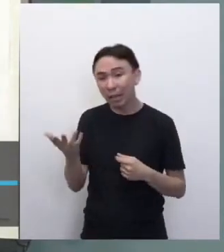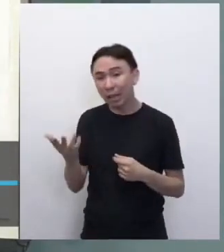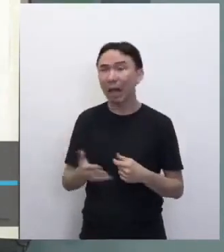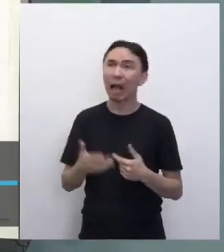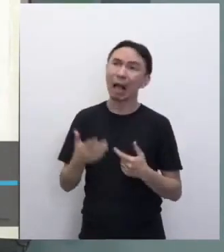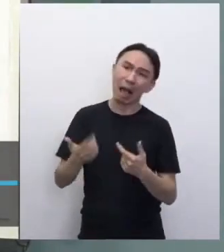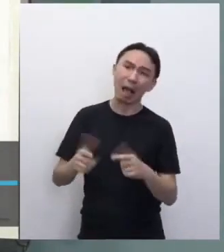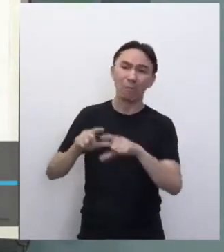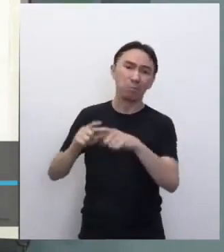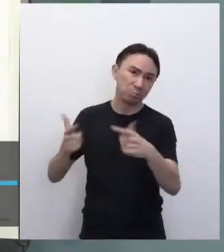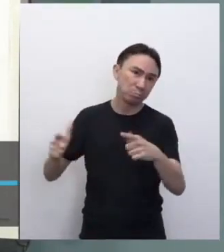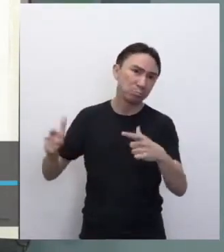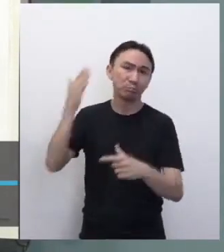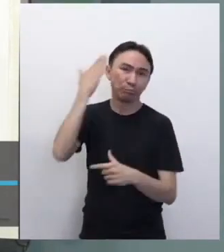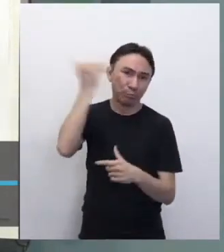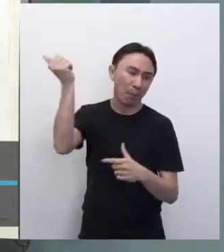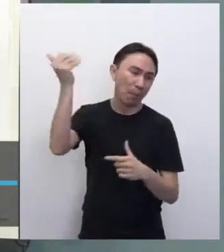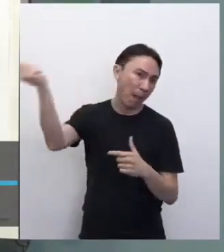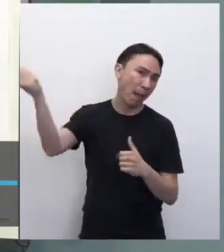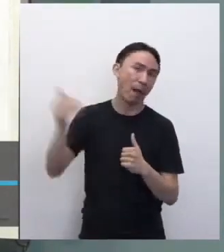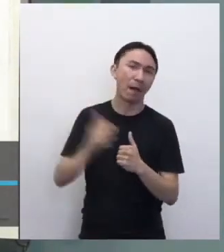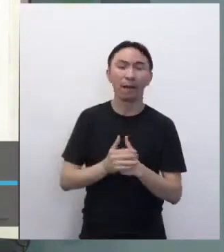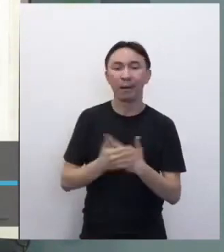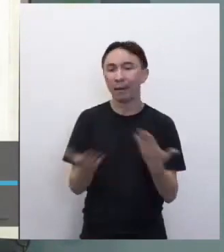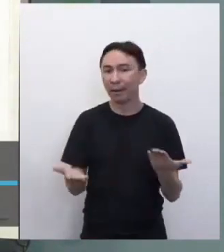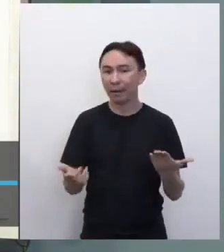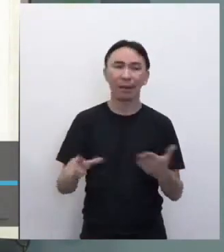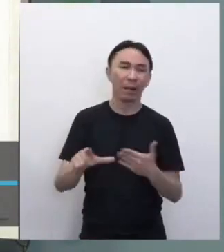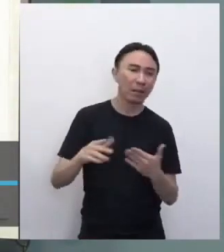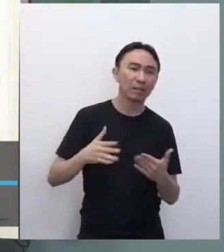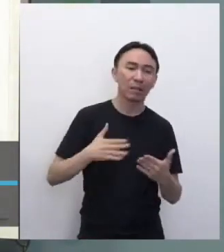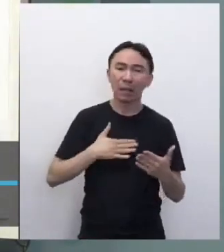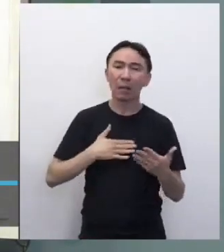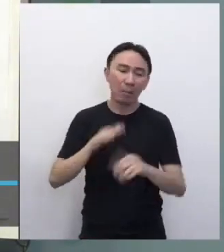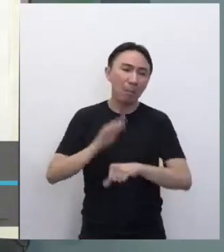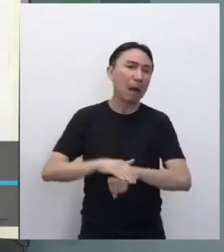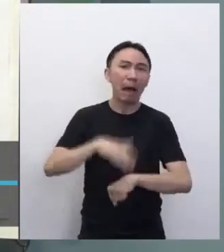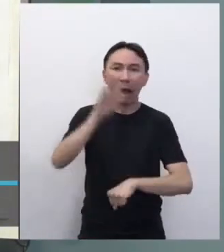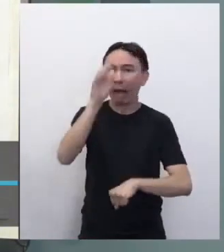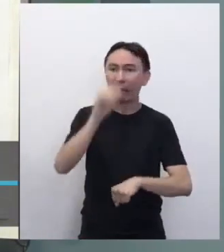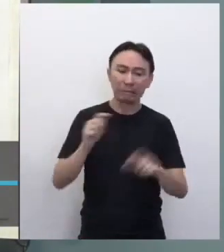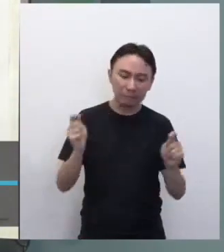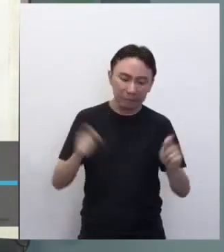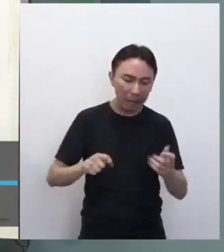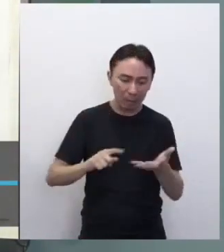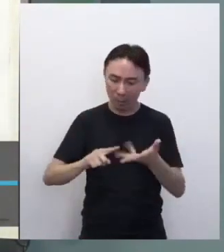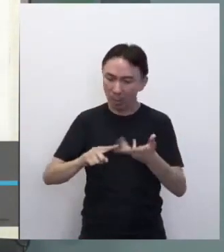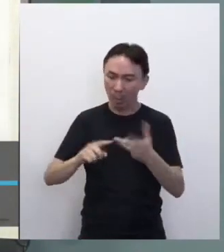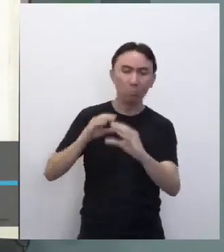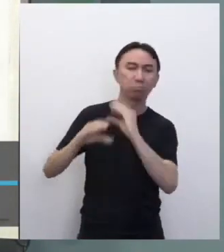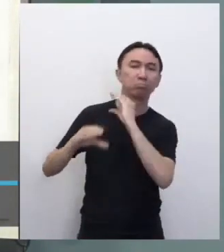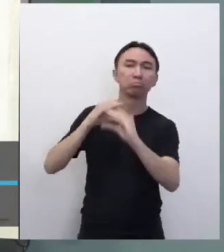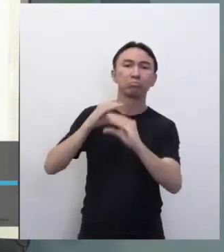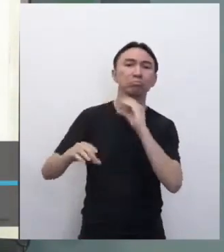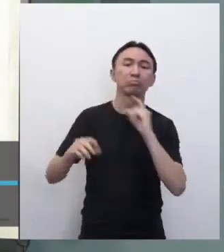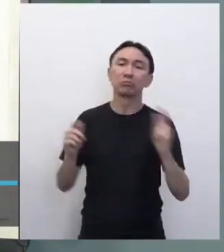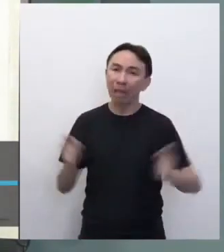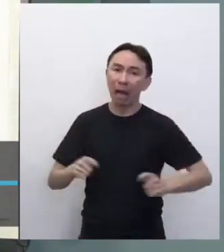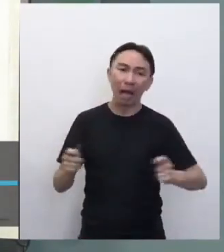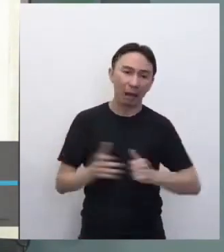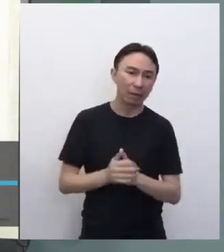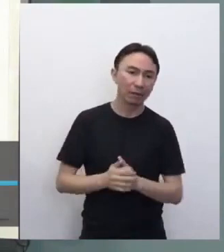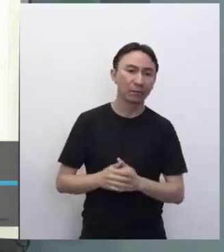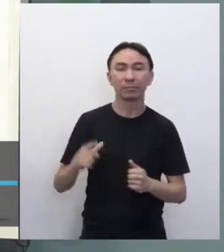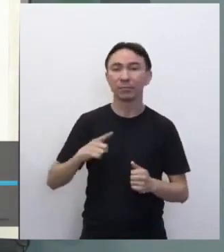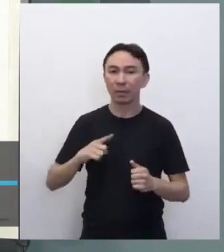mais utilizadas, ou as que são mais interessantes, que oferecem mais ferramentas para você se comunicar com os seus amigos, e é o que a gente tem aqui. Ó.